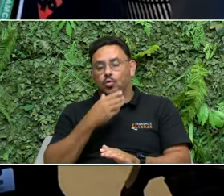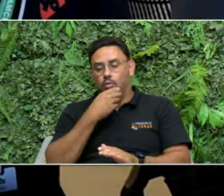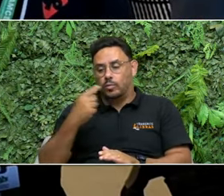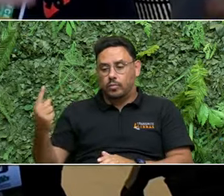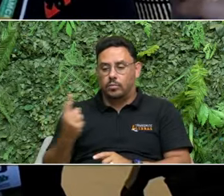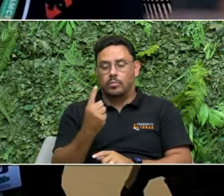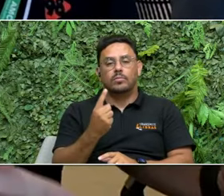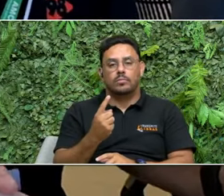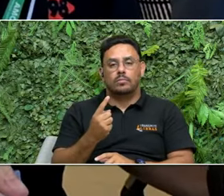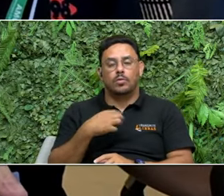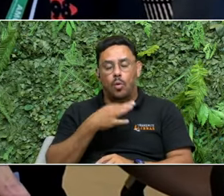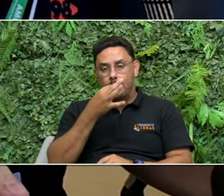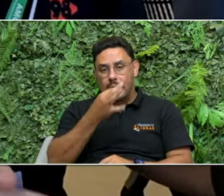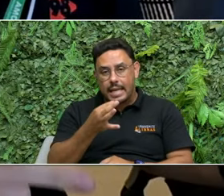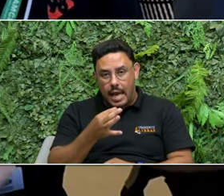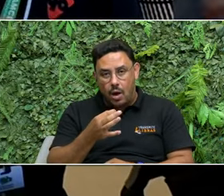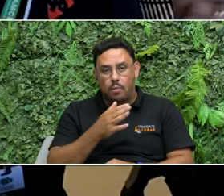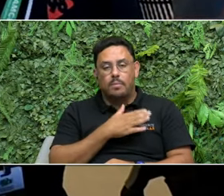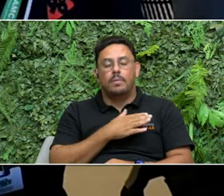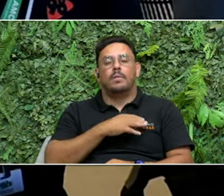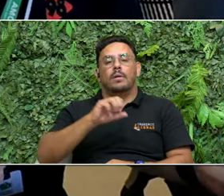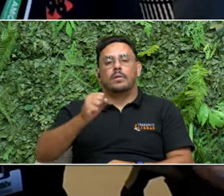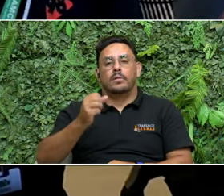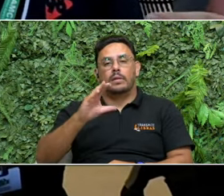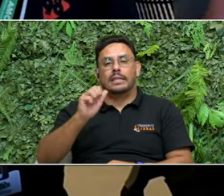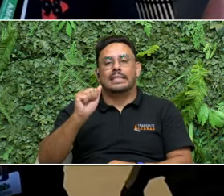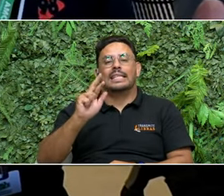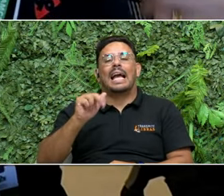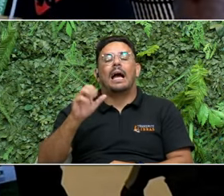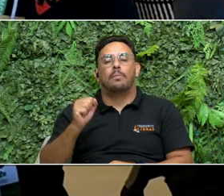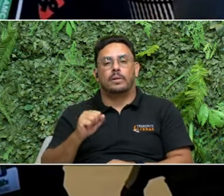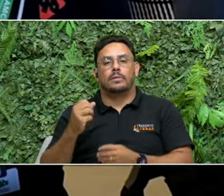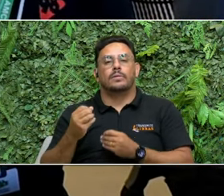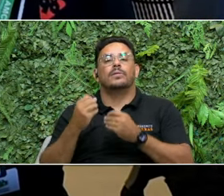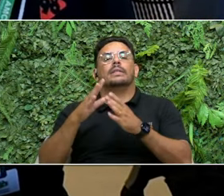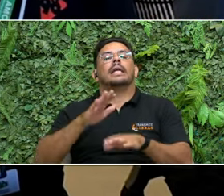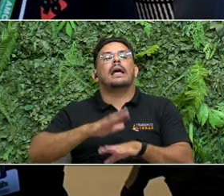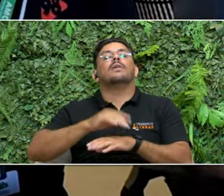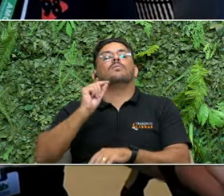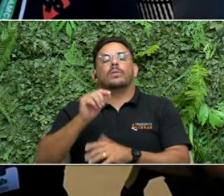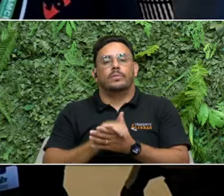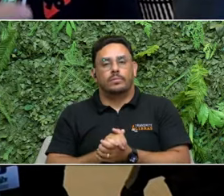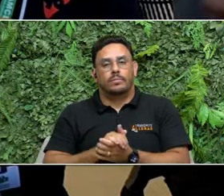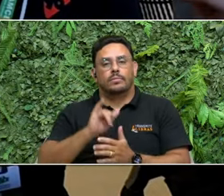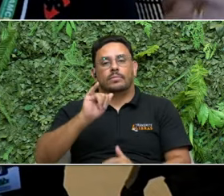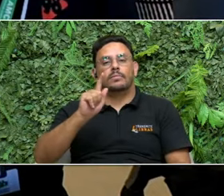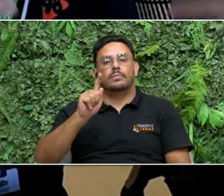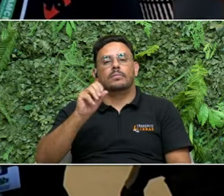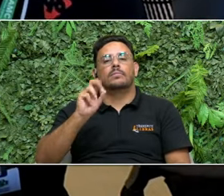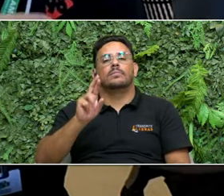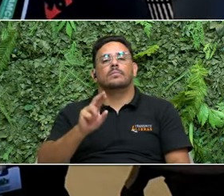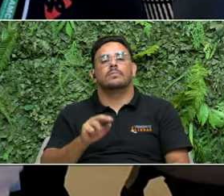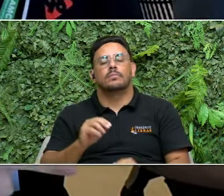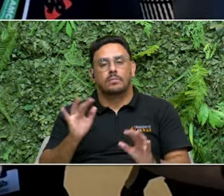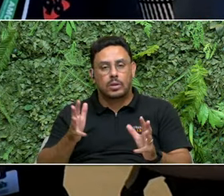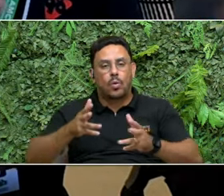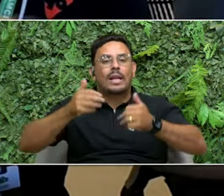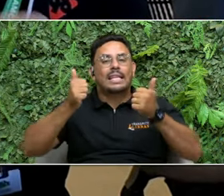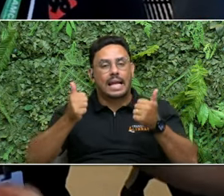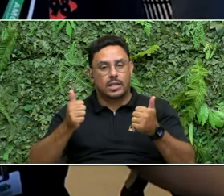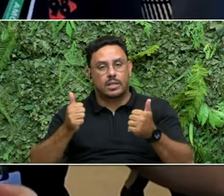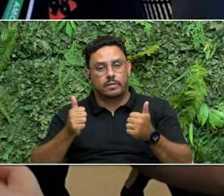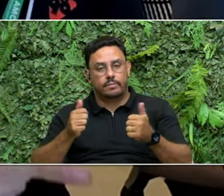um titular que na minha opinião tá longe de ser o escarpa do que o Igor